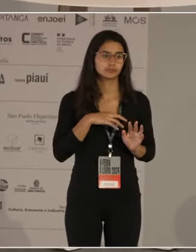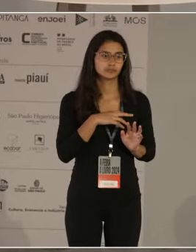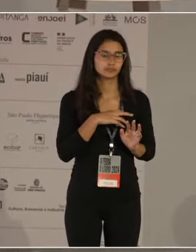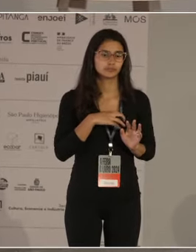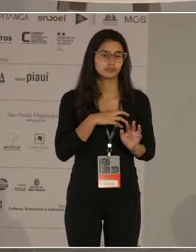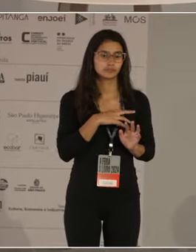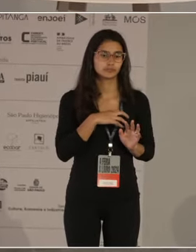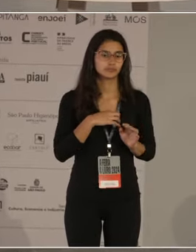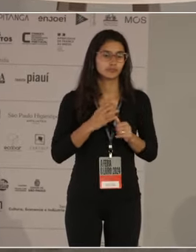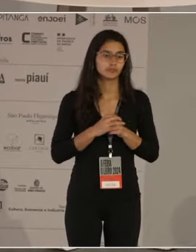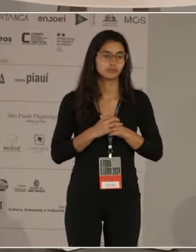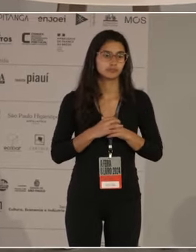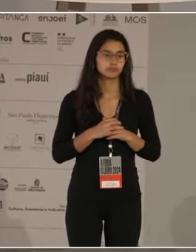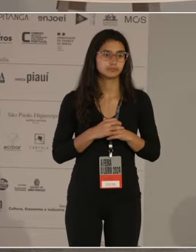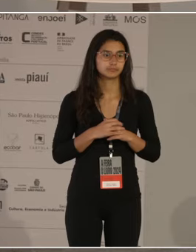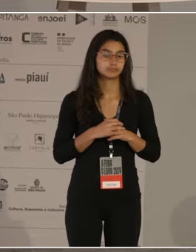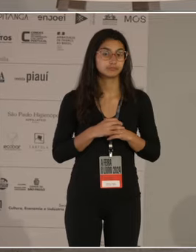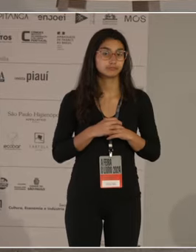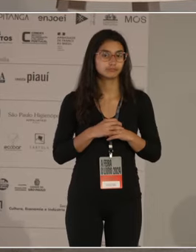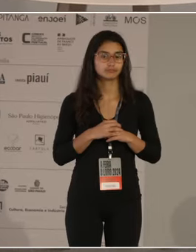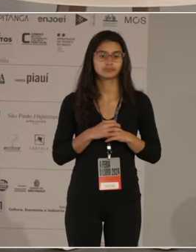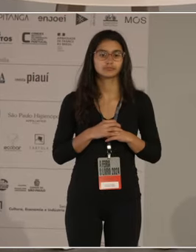exemplo, nessa vastidão